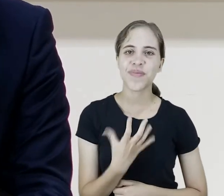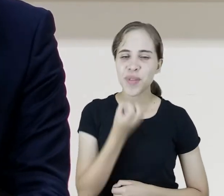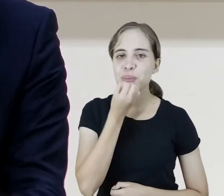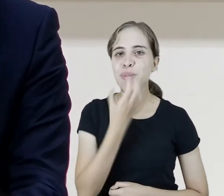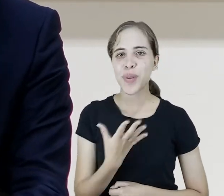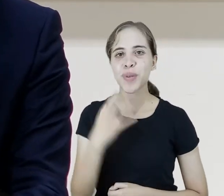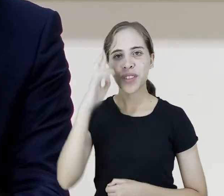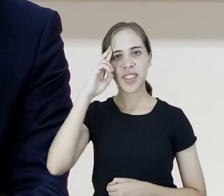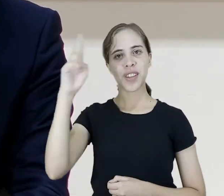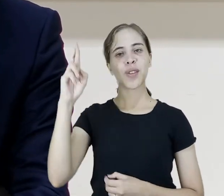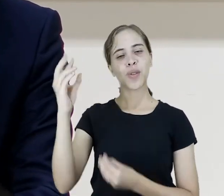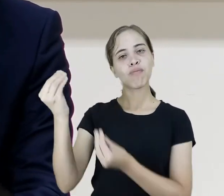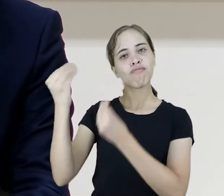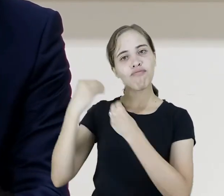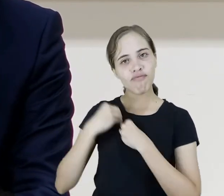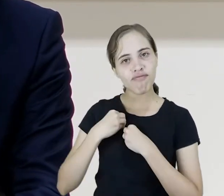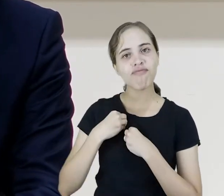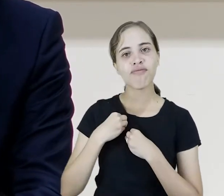Senhor nos ha dado